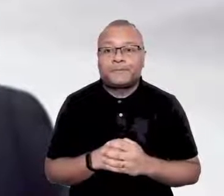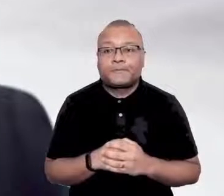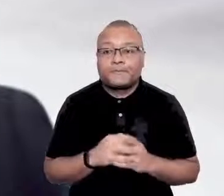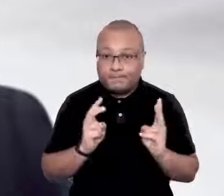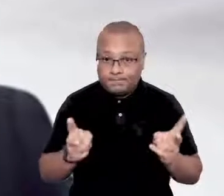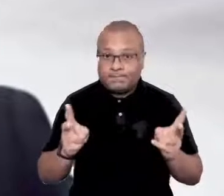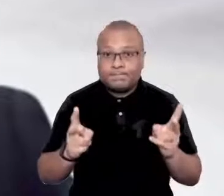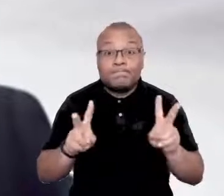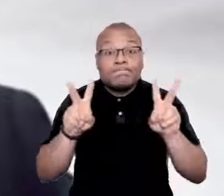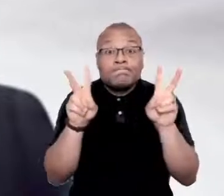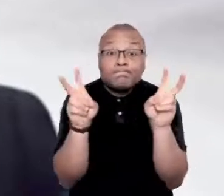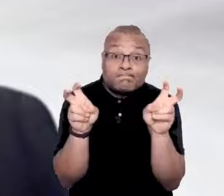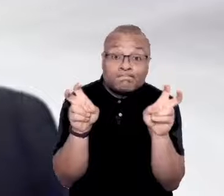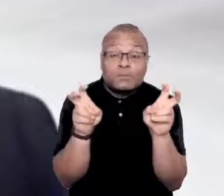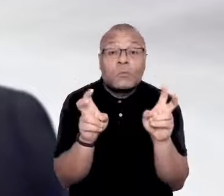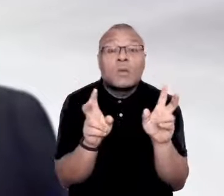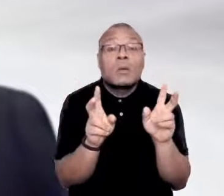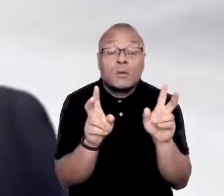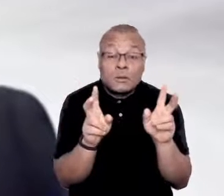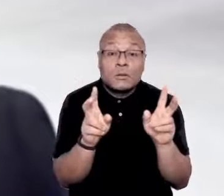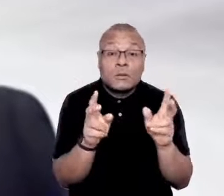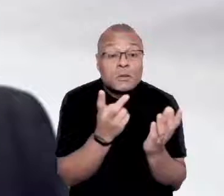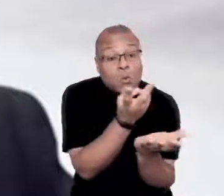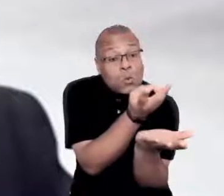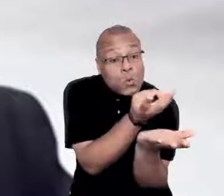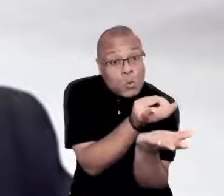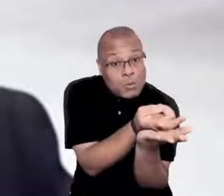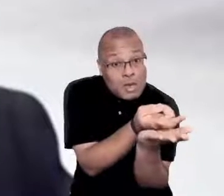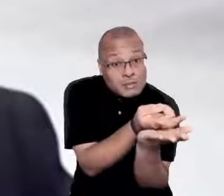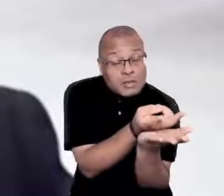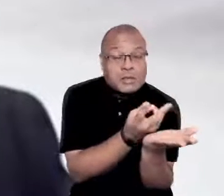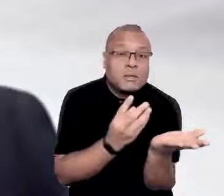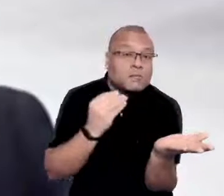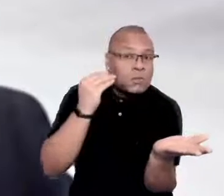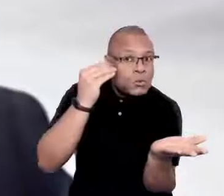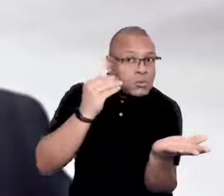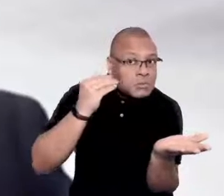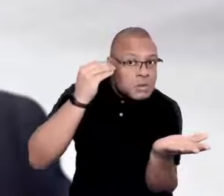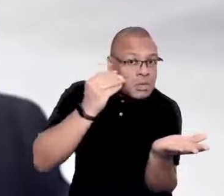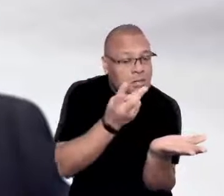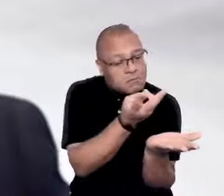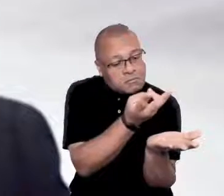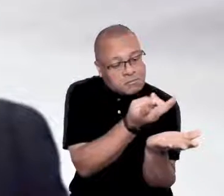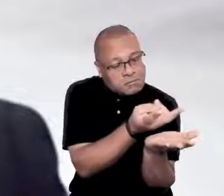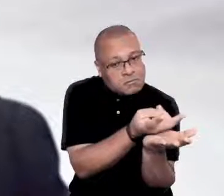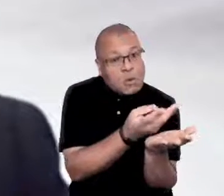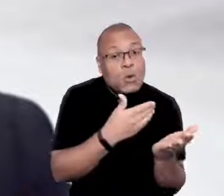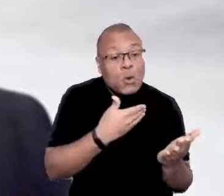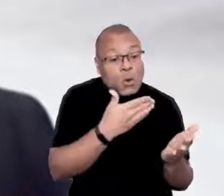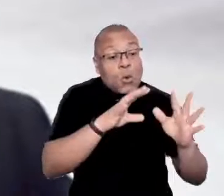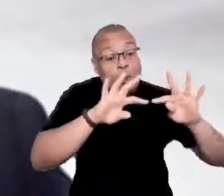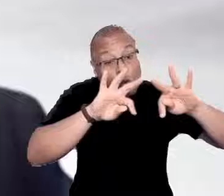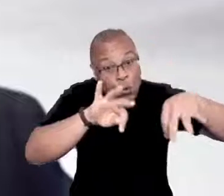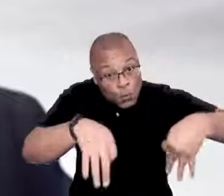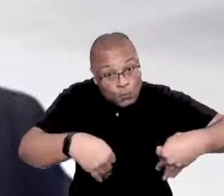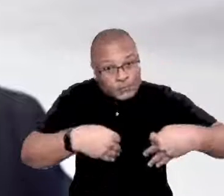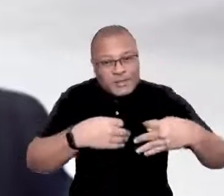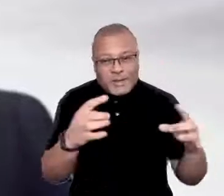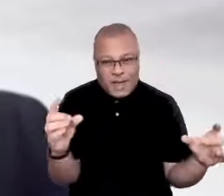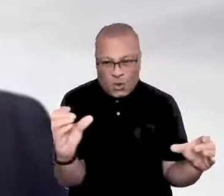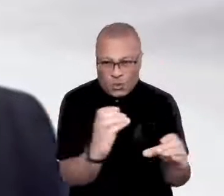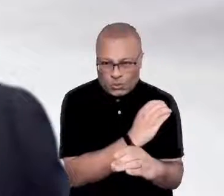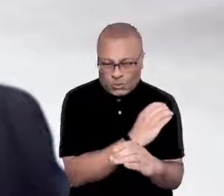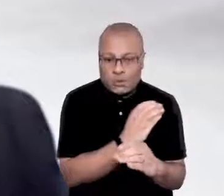nas medidas de reporte do paciente, seja da experiência ou seja dos desfechos, né? Eu vou